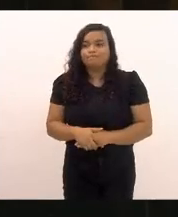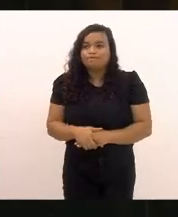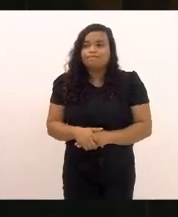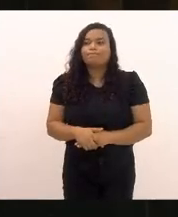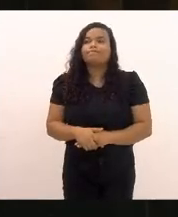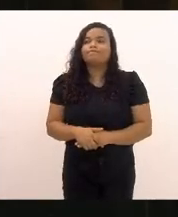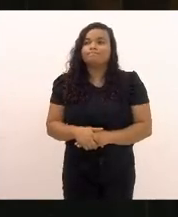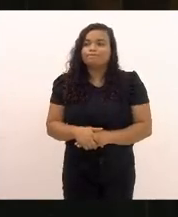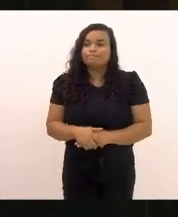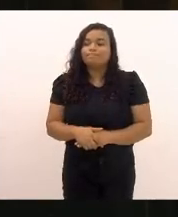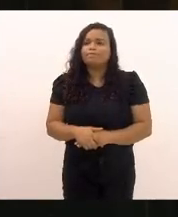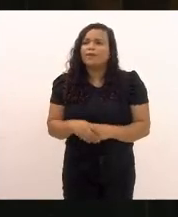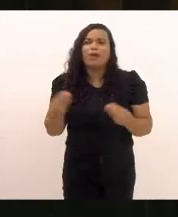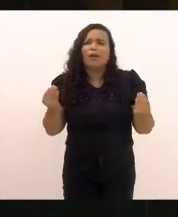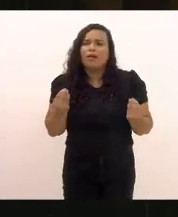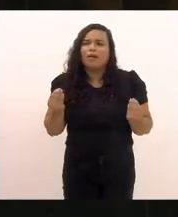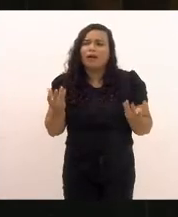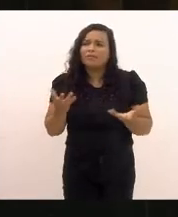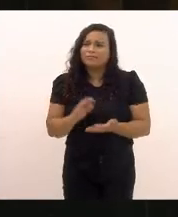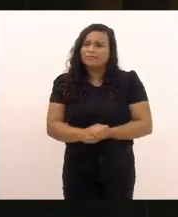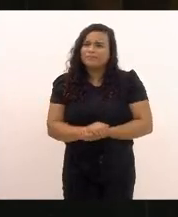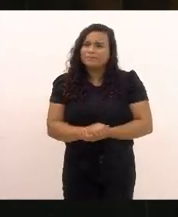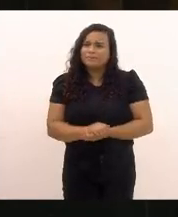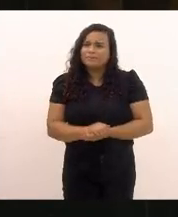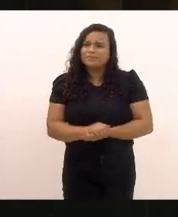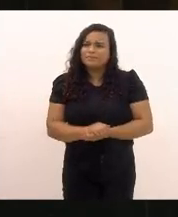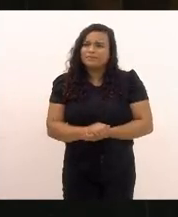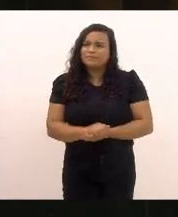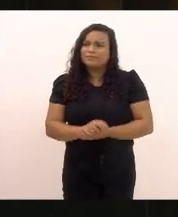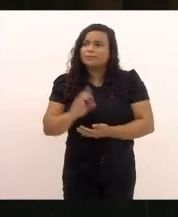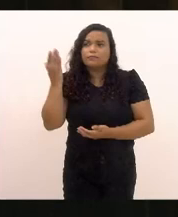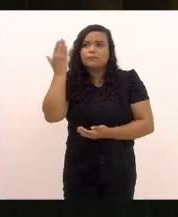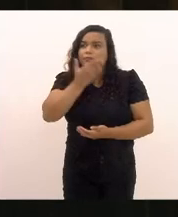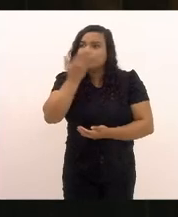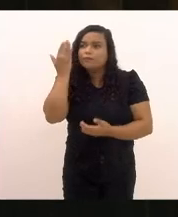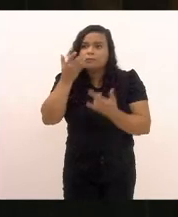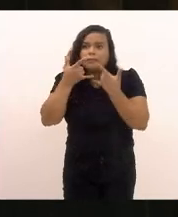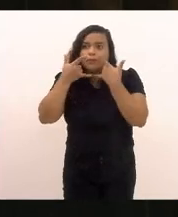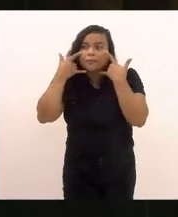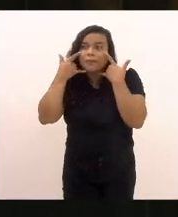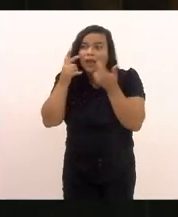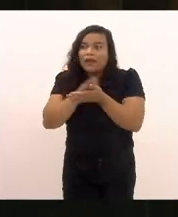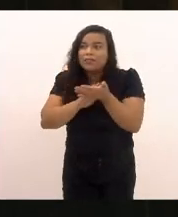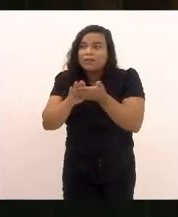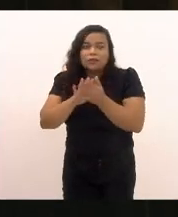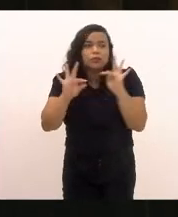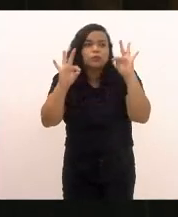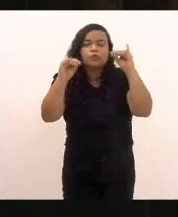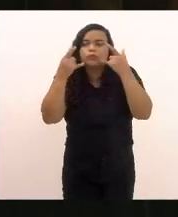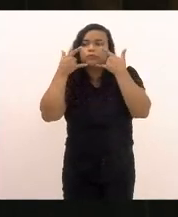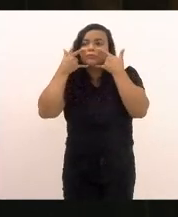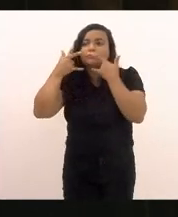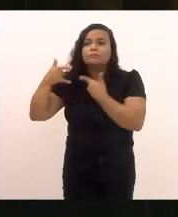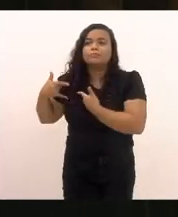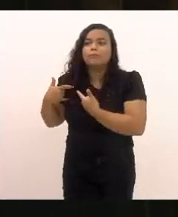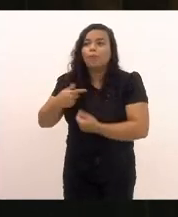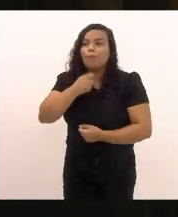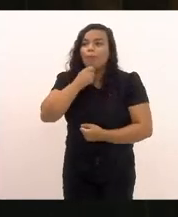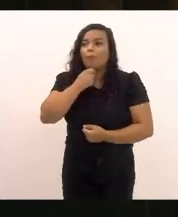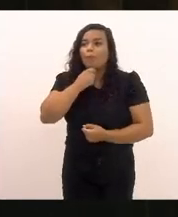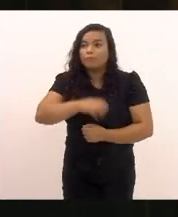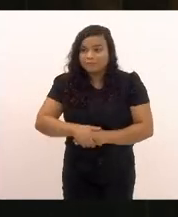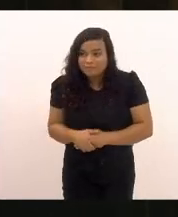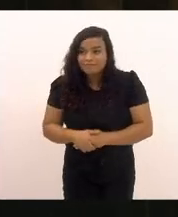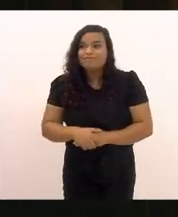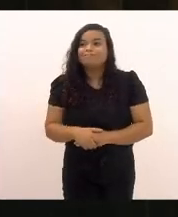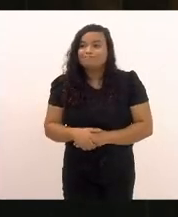E como pode? Não foi observado ninguém de máscara. Quer dizer, faça o